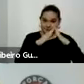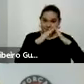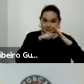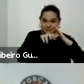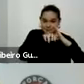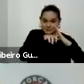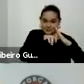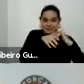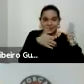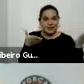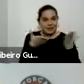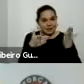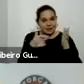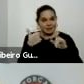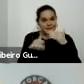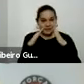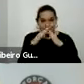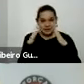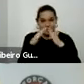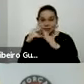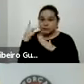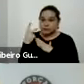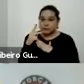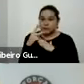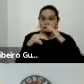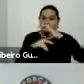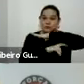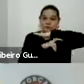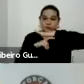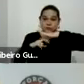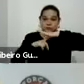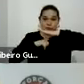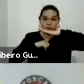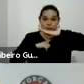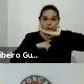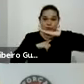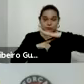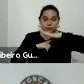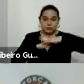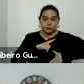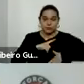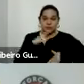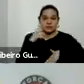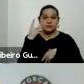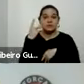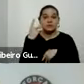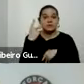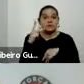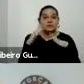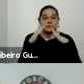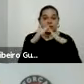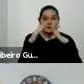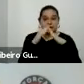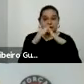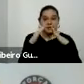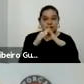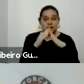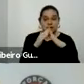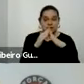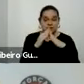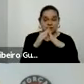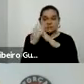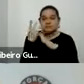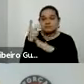agora está trabalhando dentro da sua estrutura, da estrutura que a capacidade de renda dele